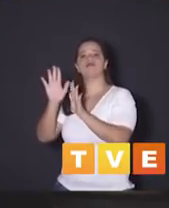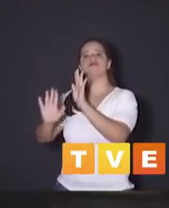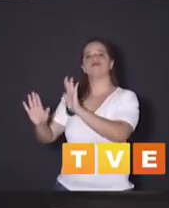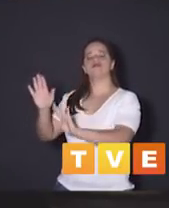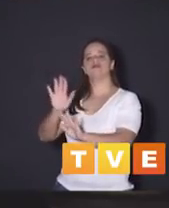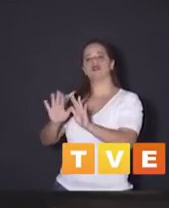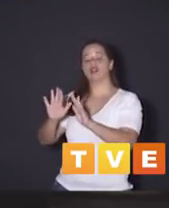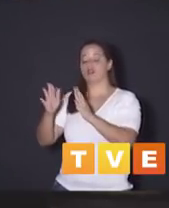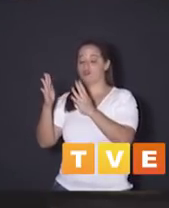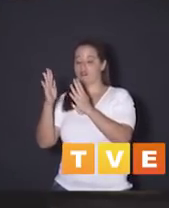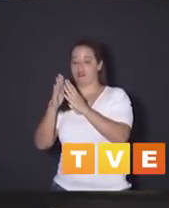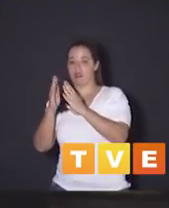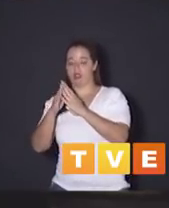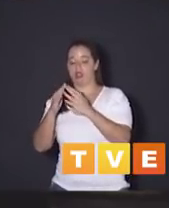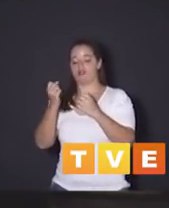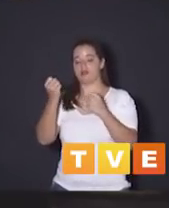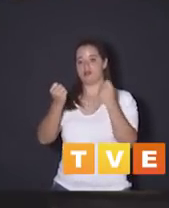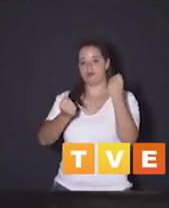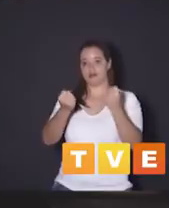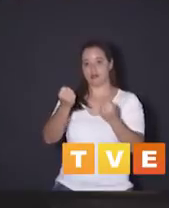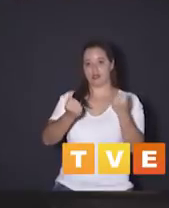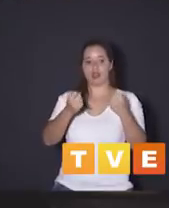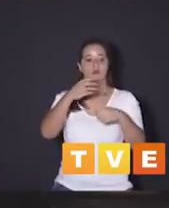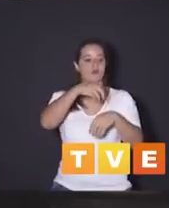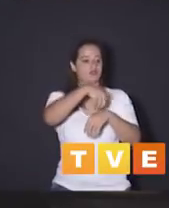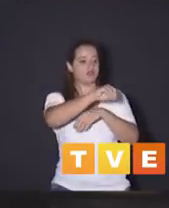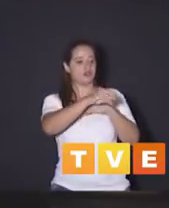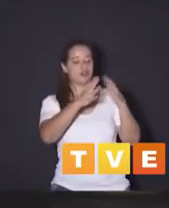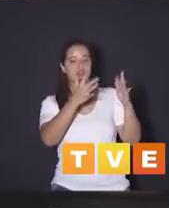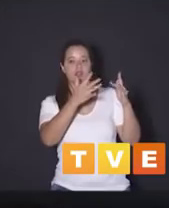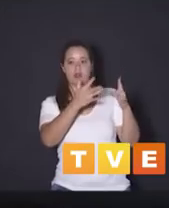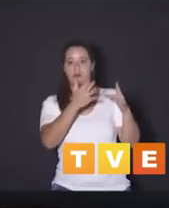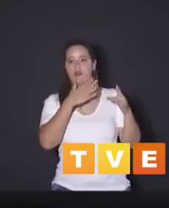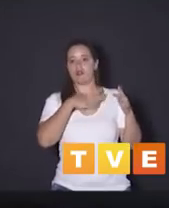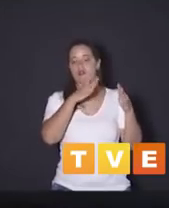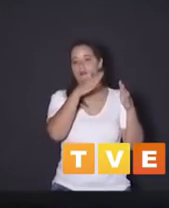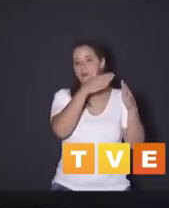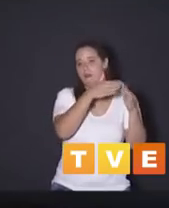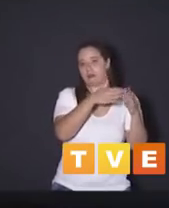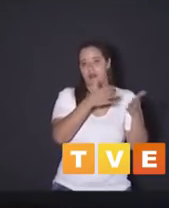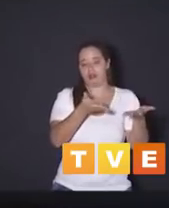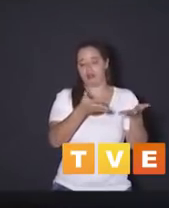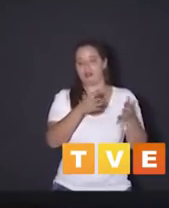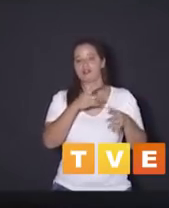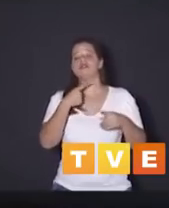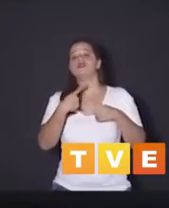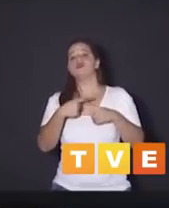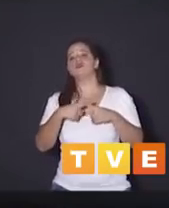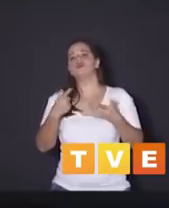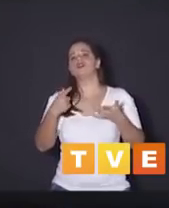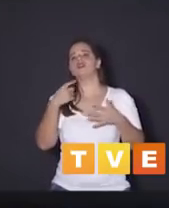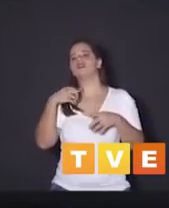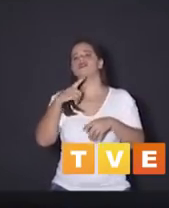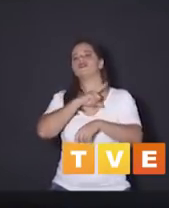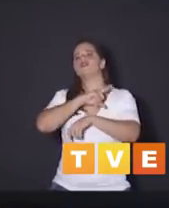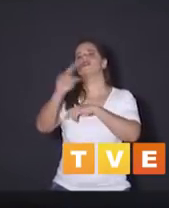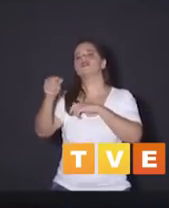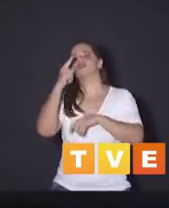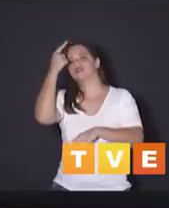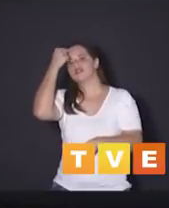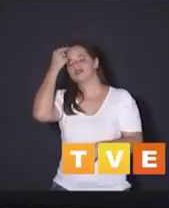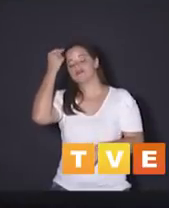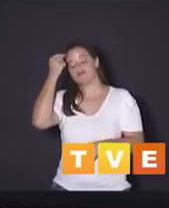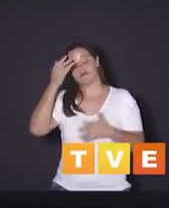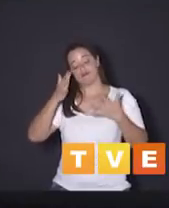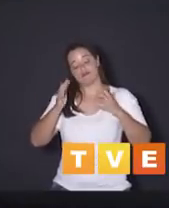casa carro pode levar o namorado a namorar ou sem problema nenhum porque ele vai sair se